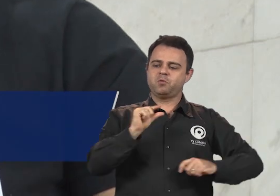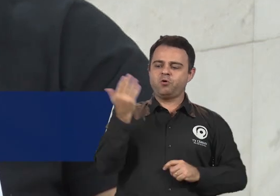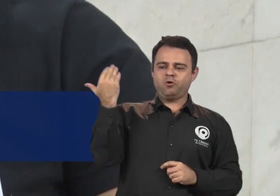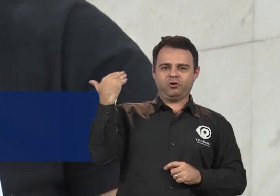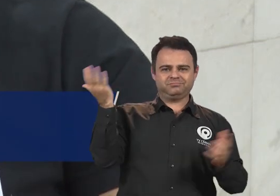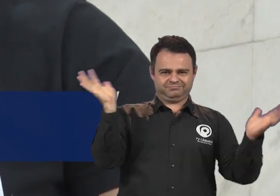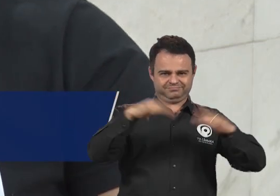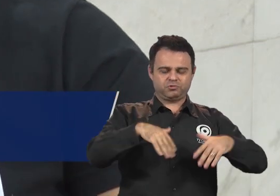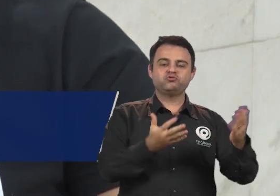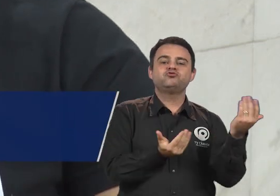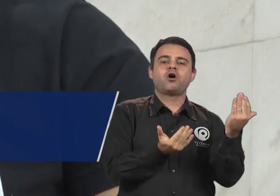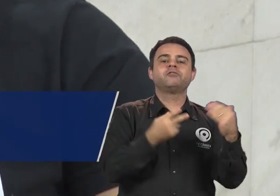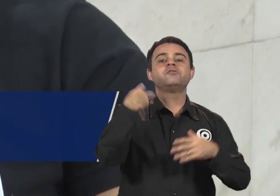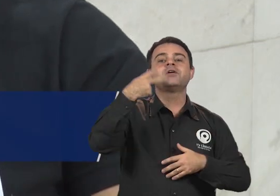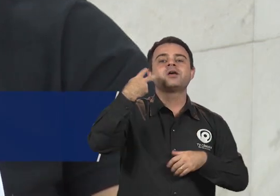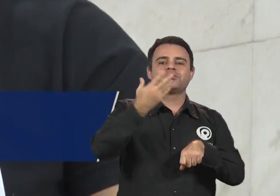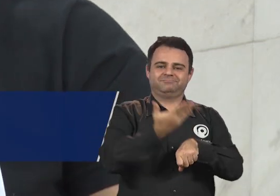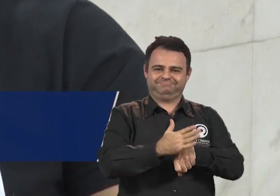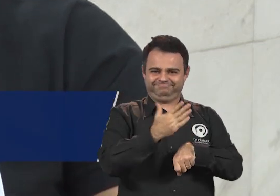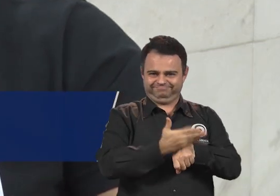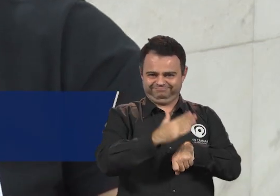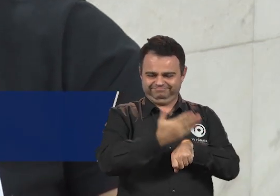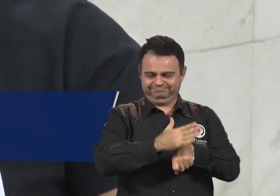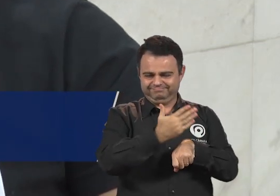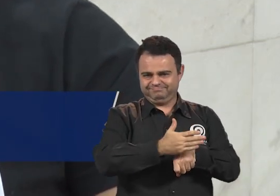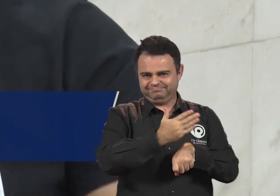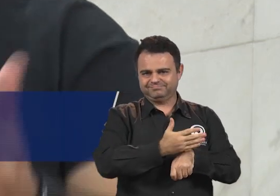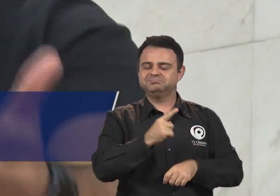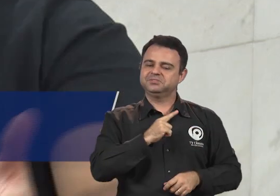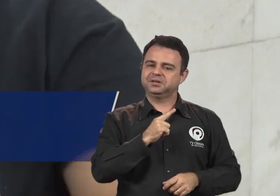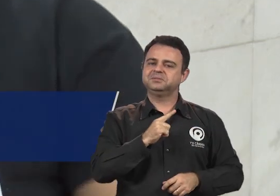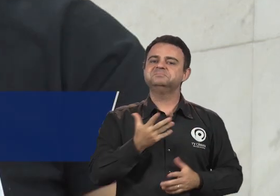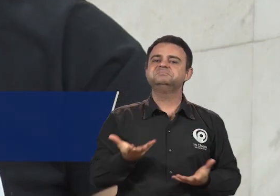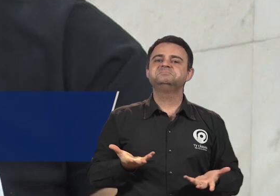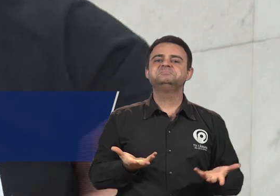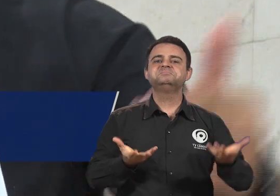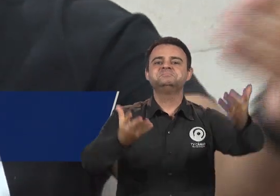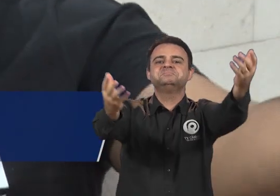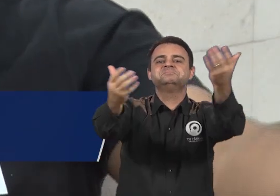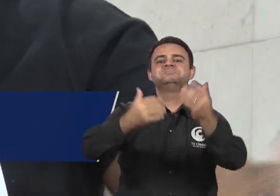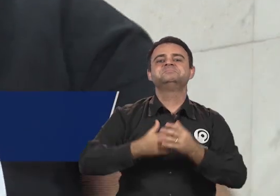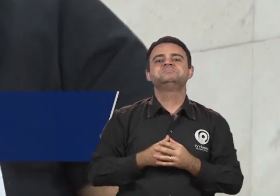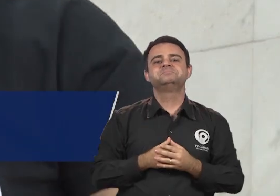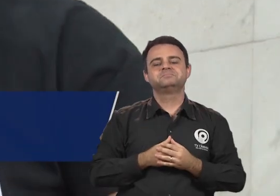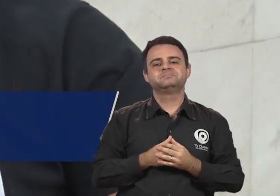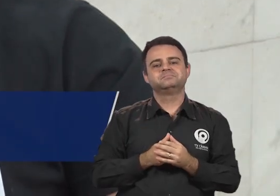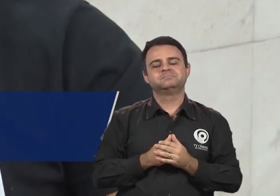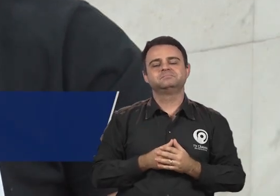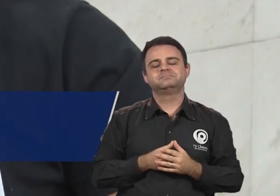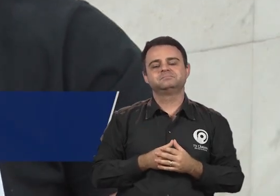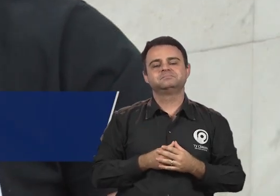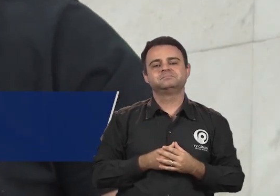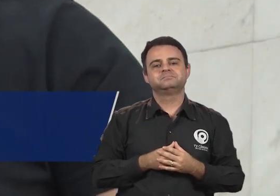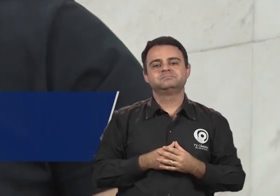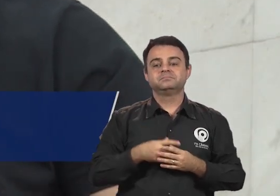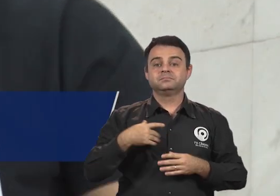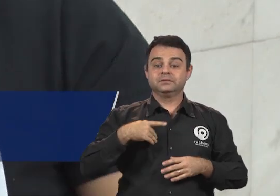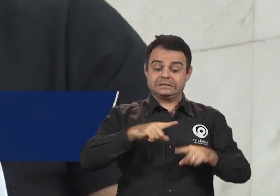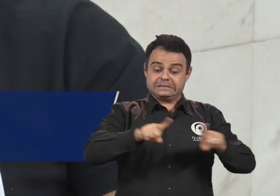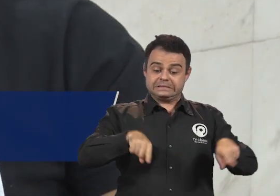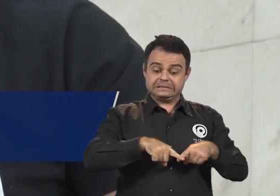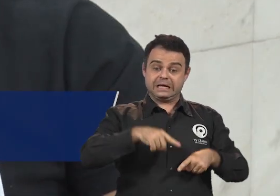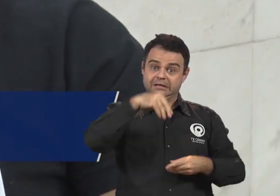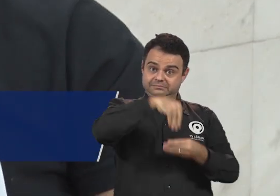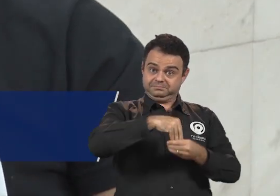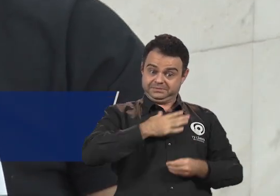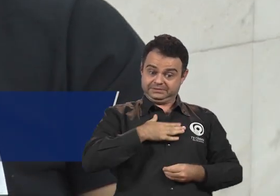jovens, né, mirins, aí, vereadores jovens. E estou tendo a oportunidade, inclusive, de ter uma pessoa dentro do gabinete como